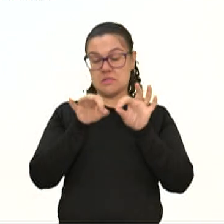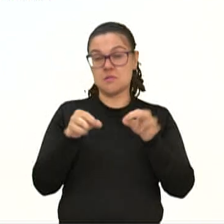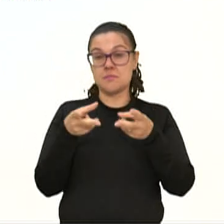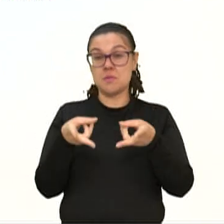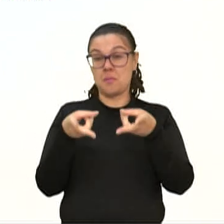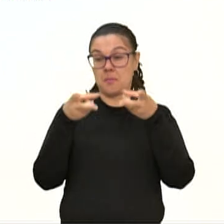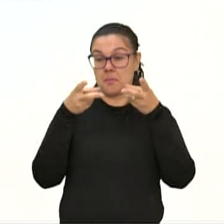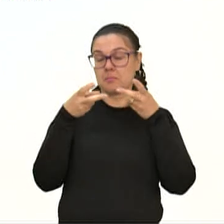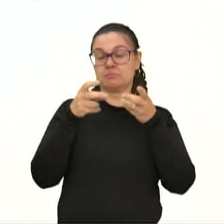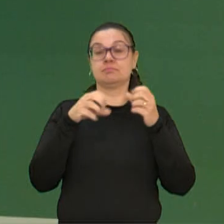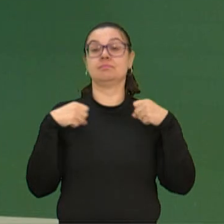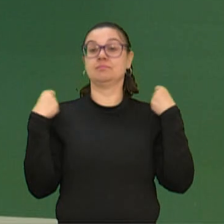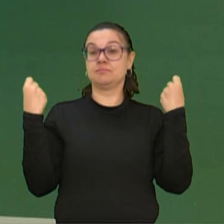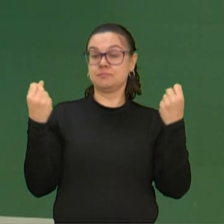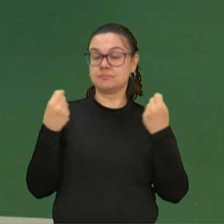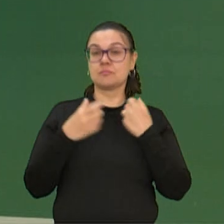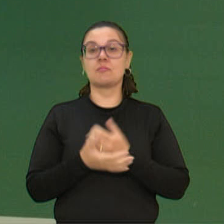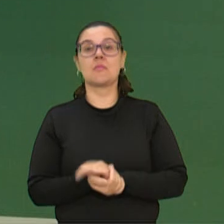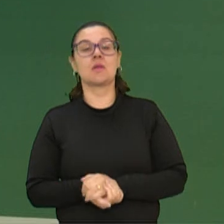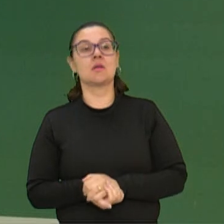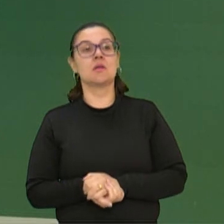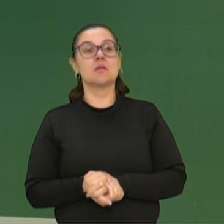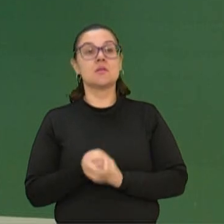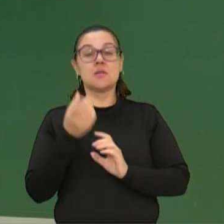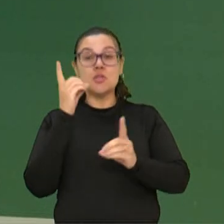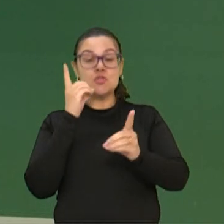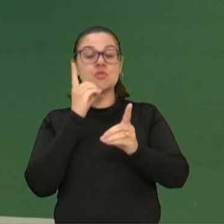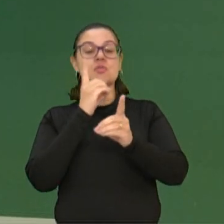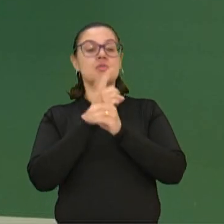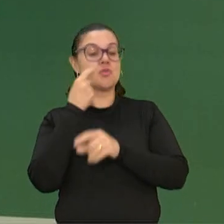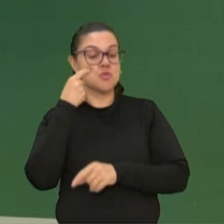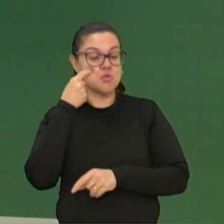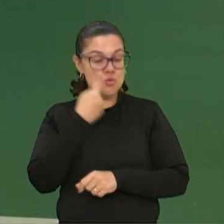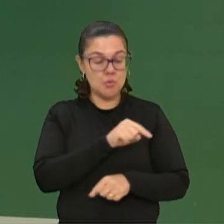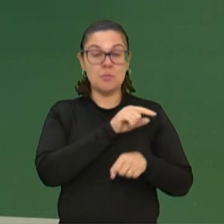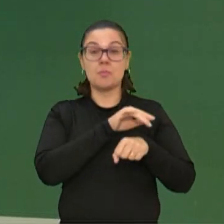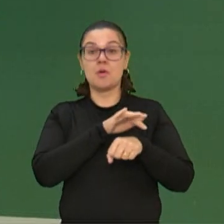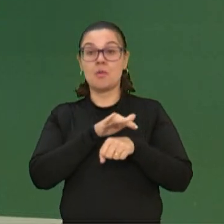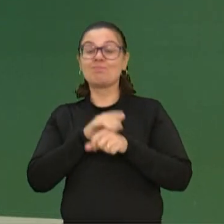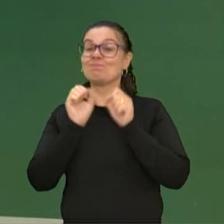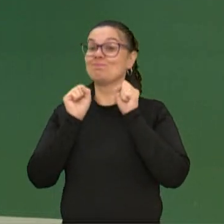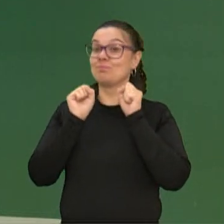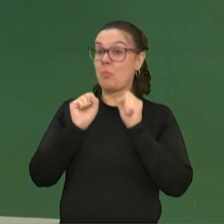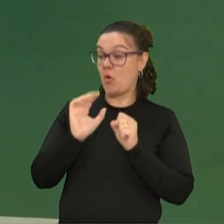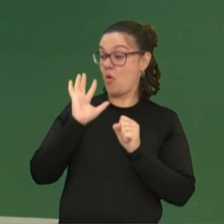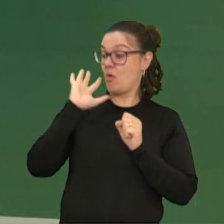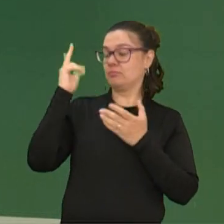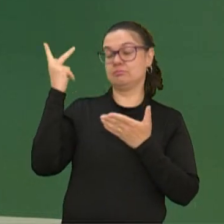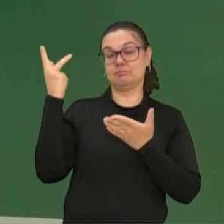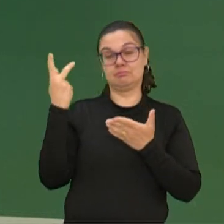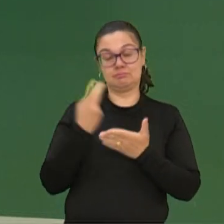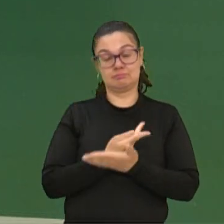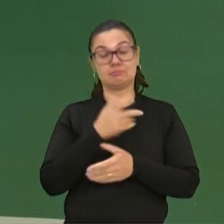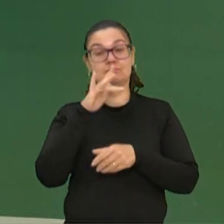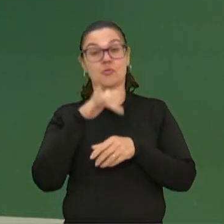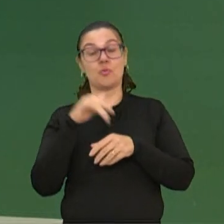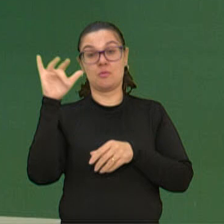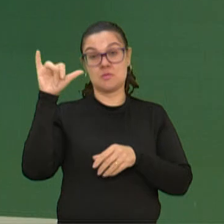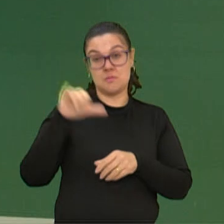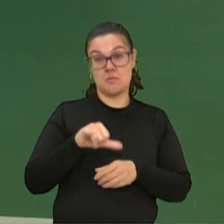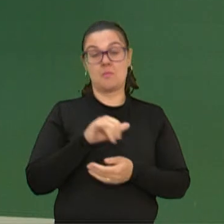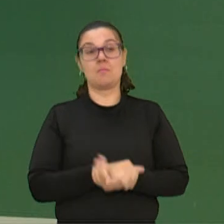avaliação física, é possível detectar pequenos sinais de um